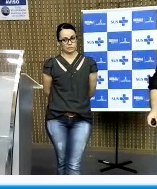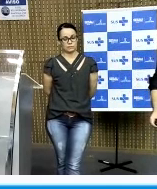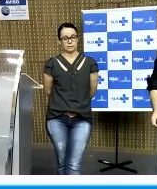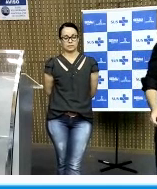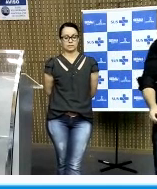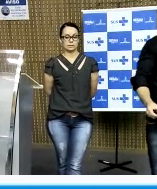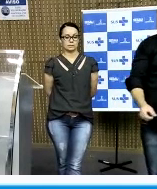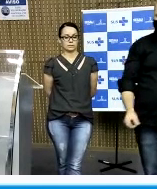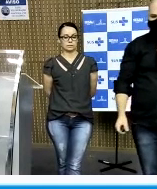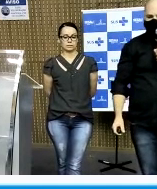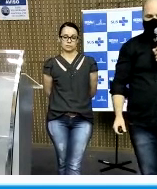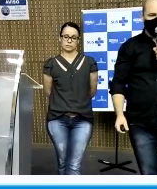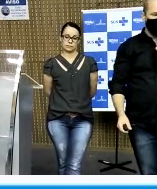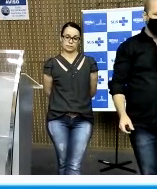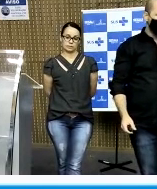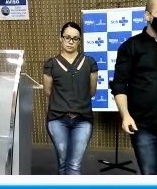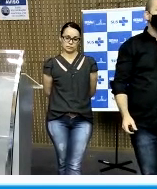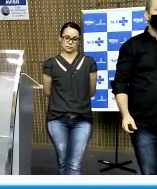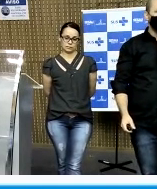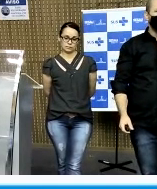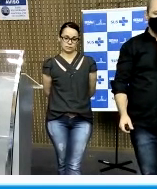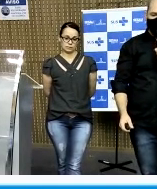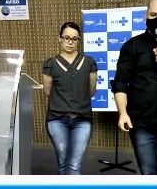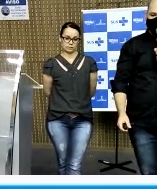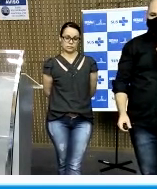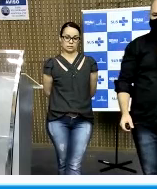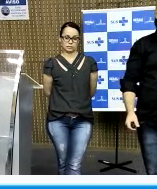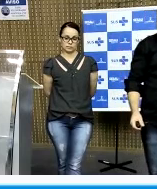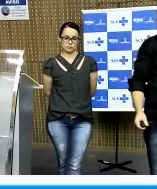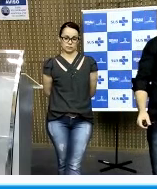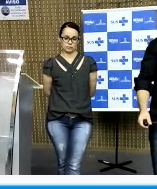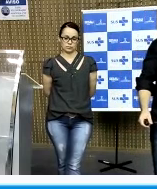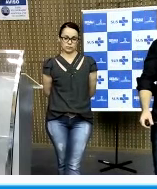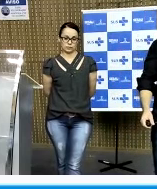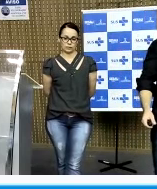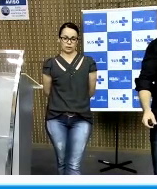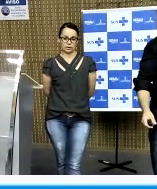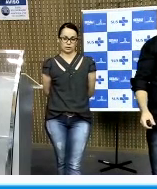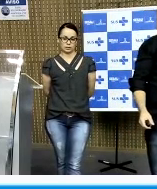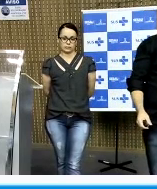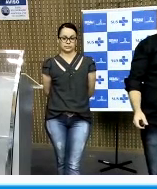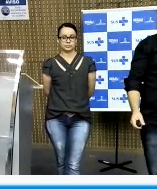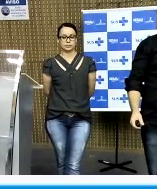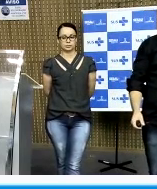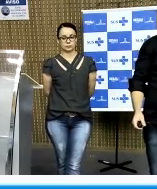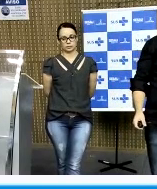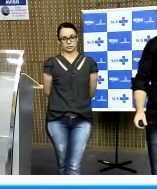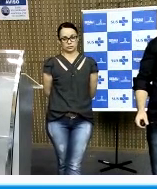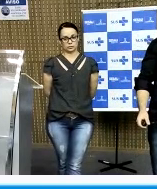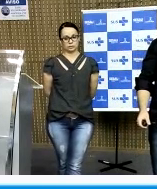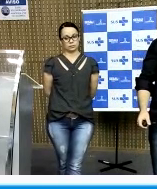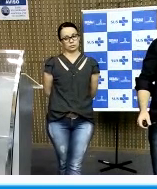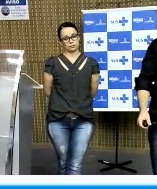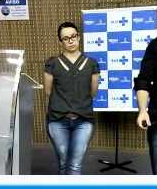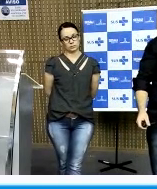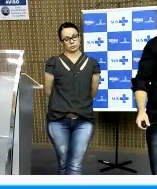66 anos, a nossa população está na casa dos 1.886 idosos, está com 16% de acesso em 2020, e